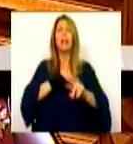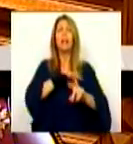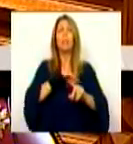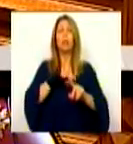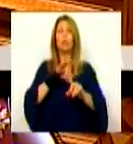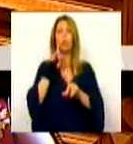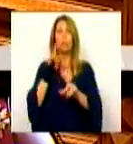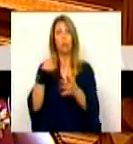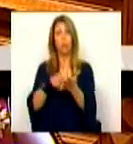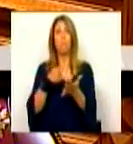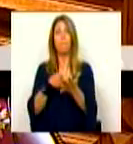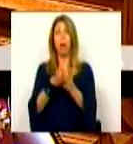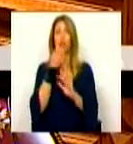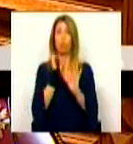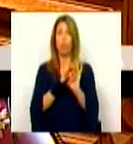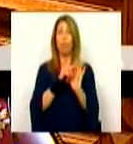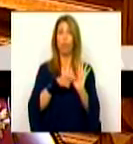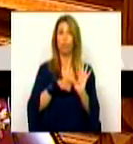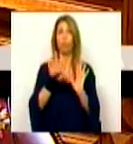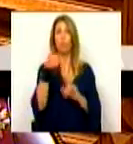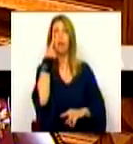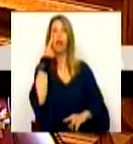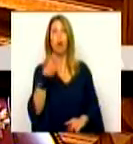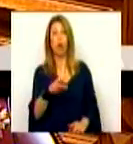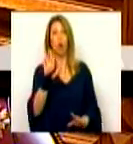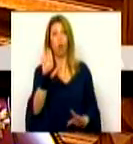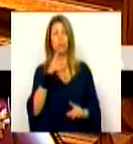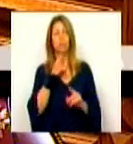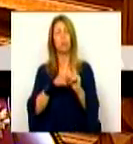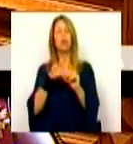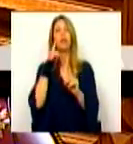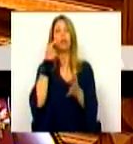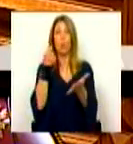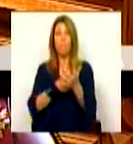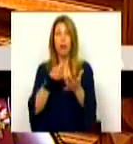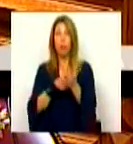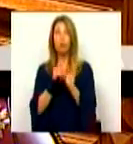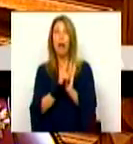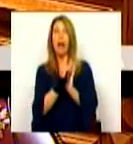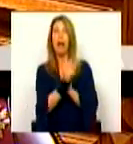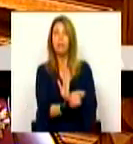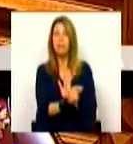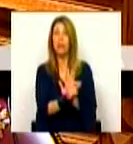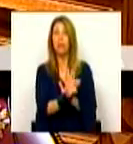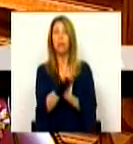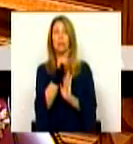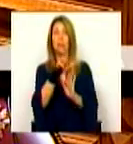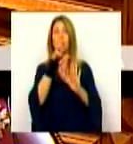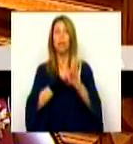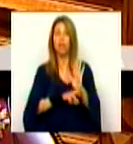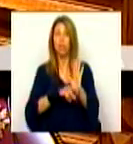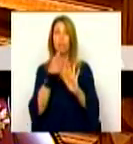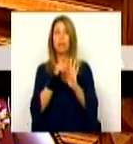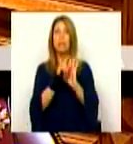no fundo, mas que, note-se, são tributados à saída. E neste regime, a saída dos